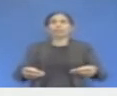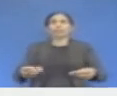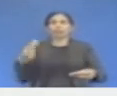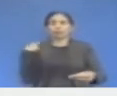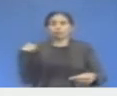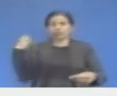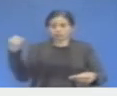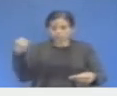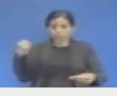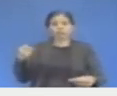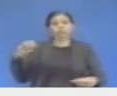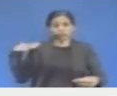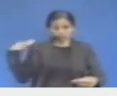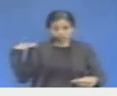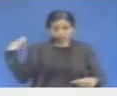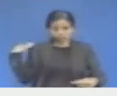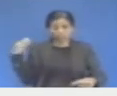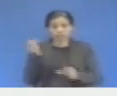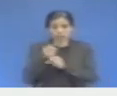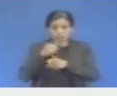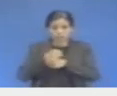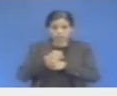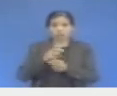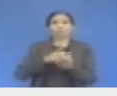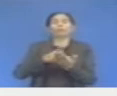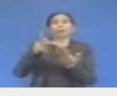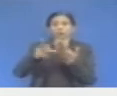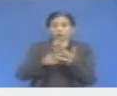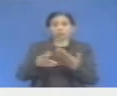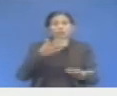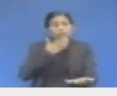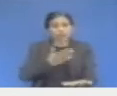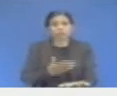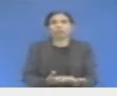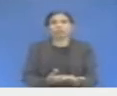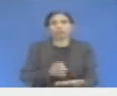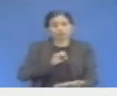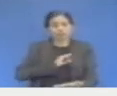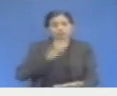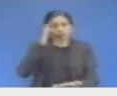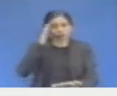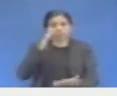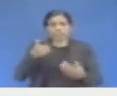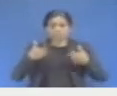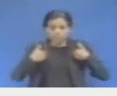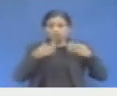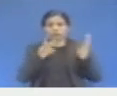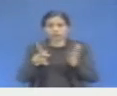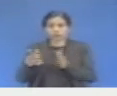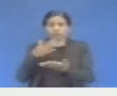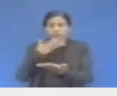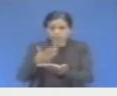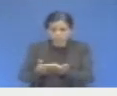kebit ba joven sira fo ensaia to halo programa ida ne no hetan sucesso tebes e ha uno iha processo ida nebe mak diak ba